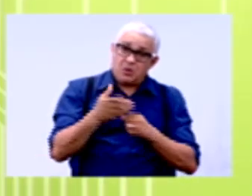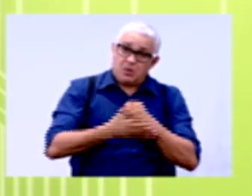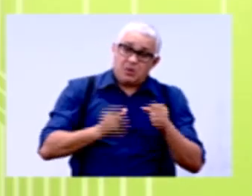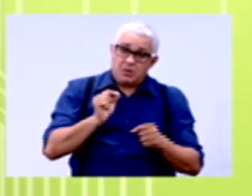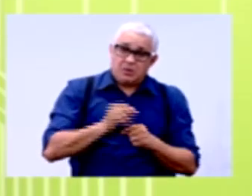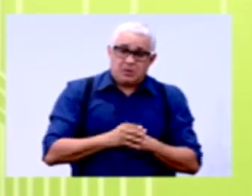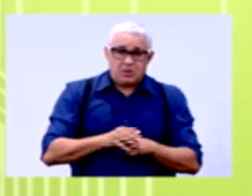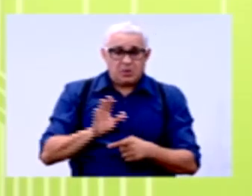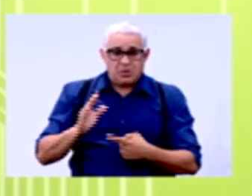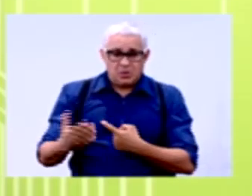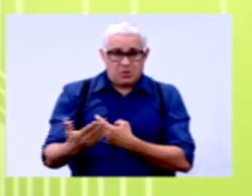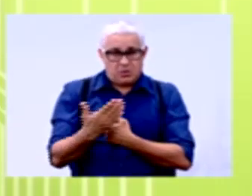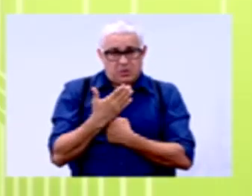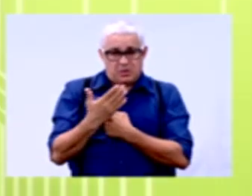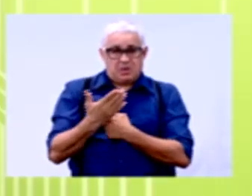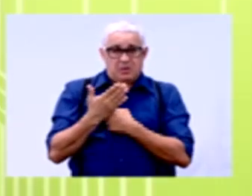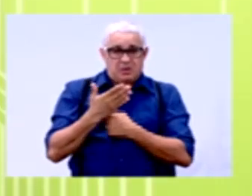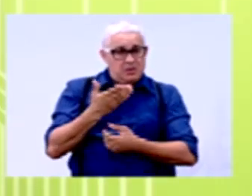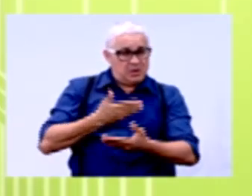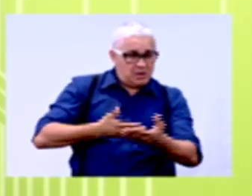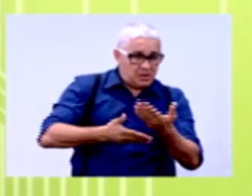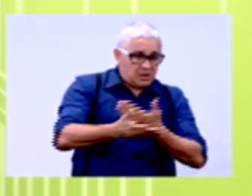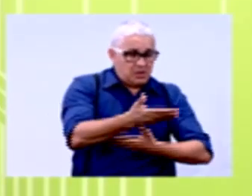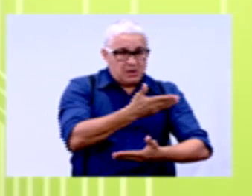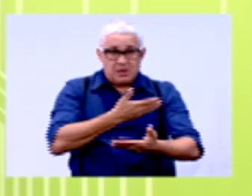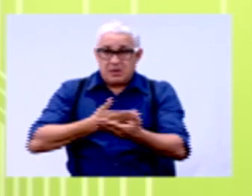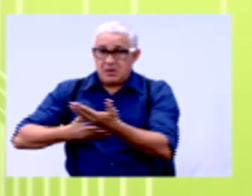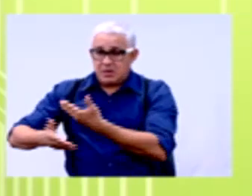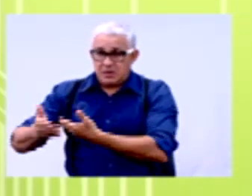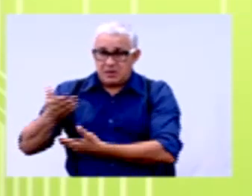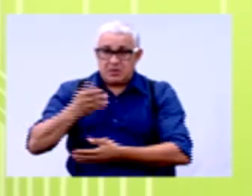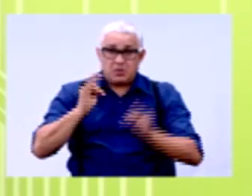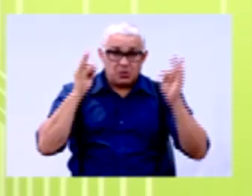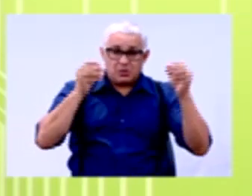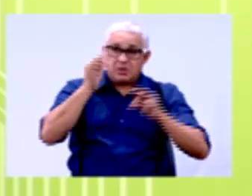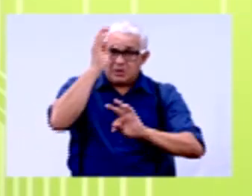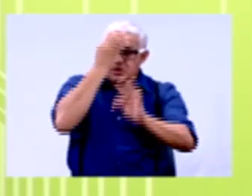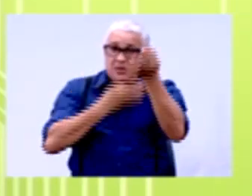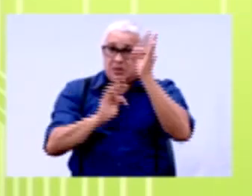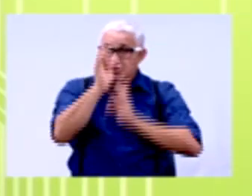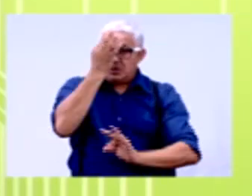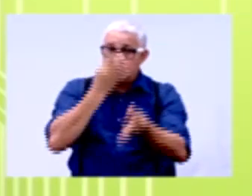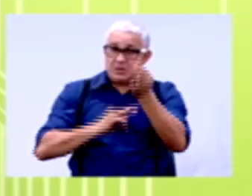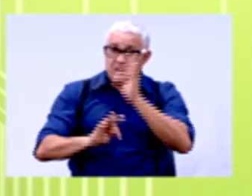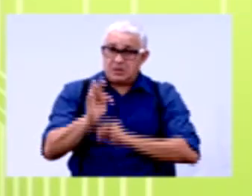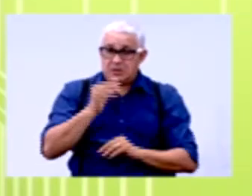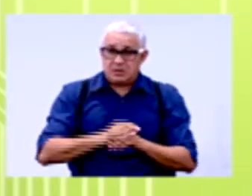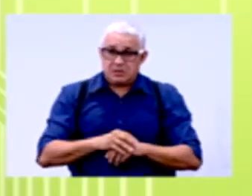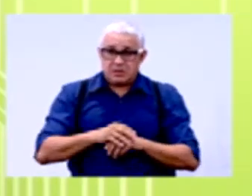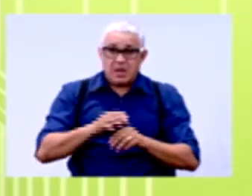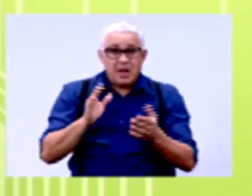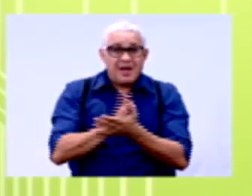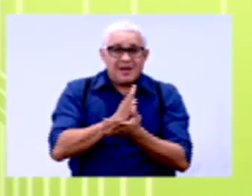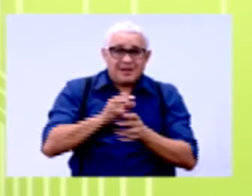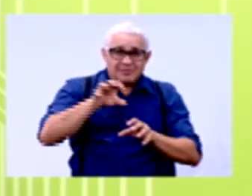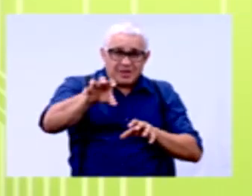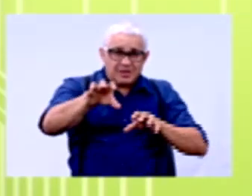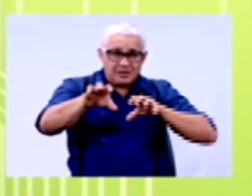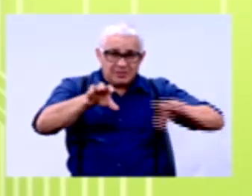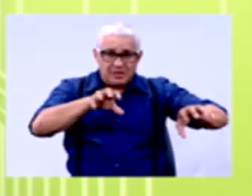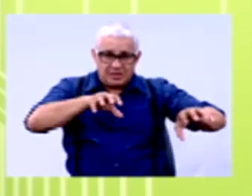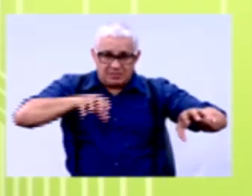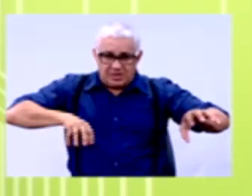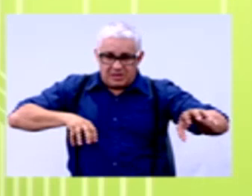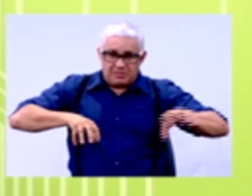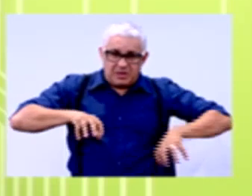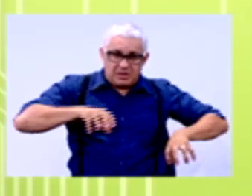vai ajudar a integrar todas as tecnologias, né, que estamos vendo um pouco de forma separada, né, e que no final das